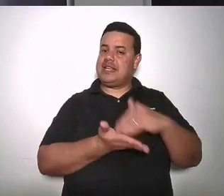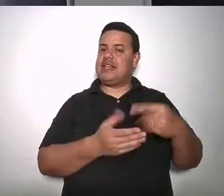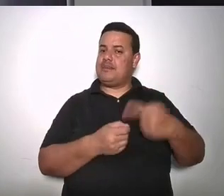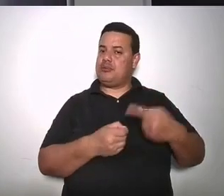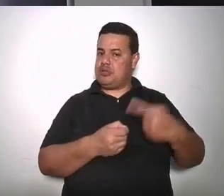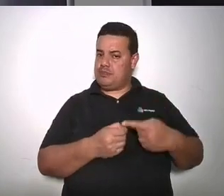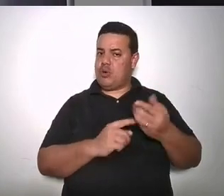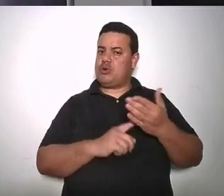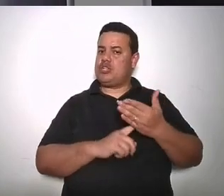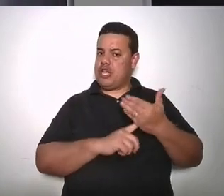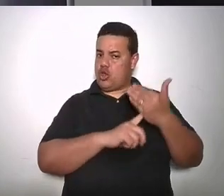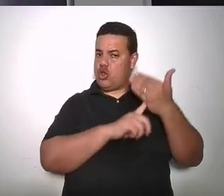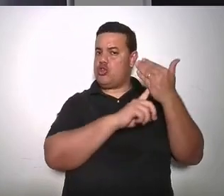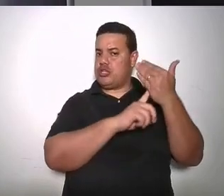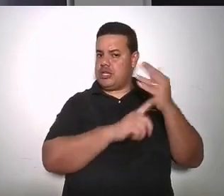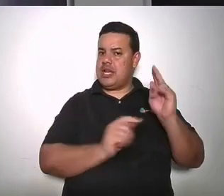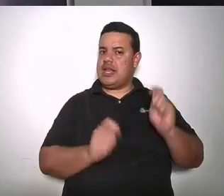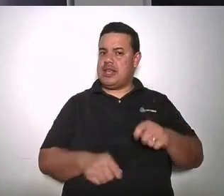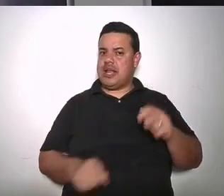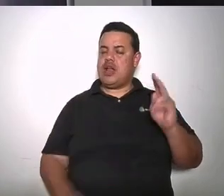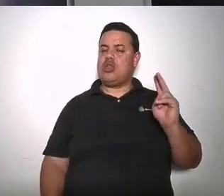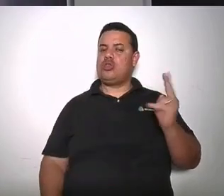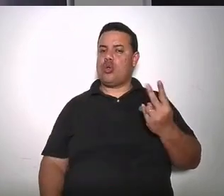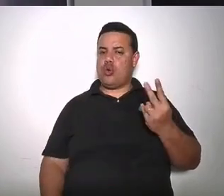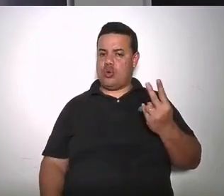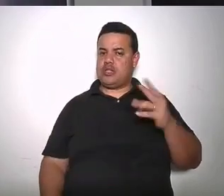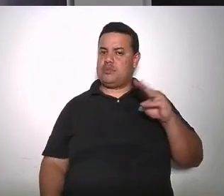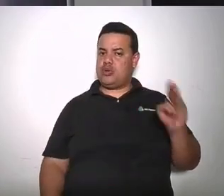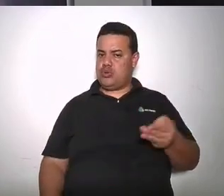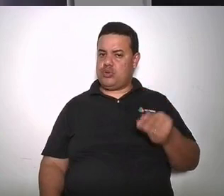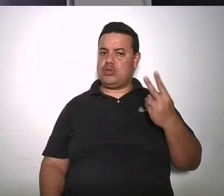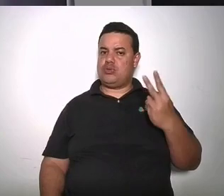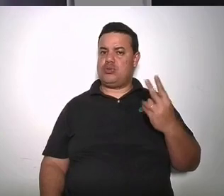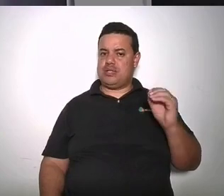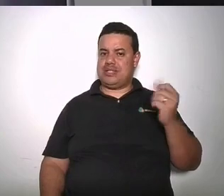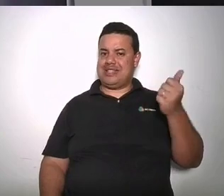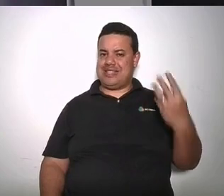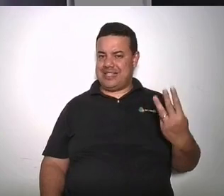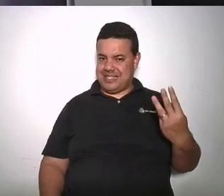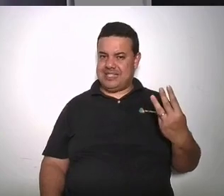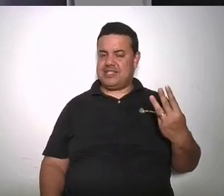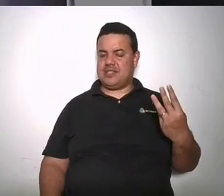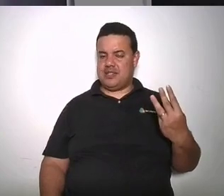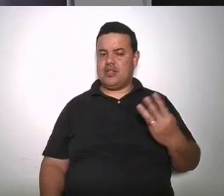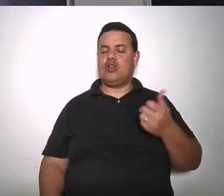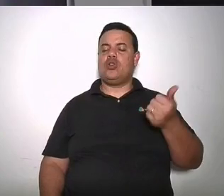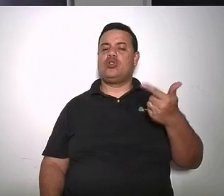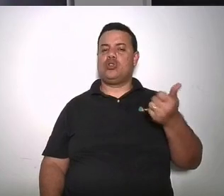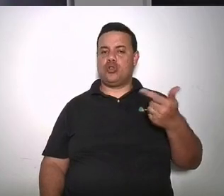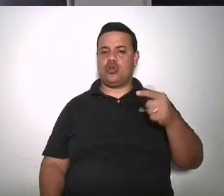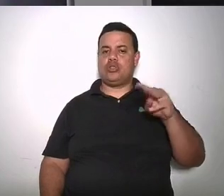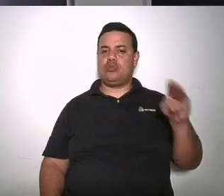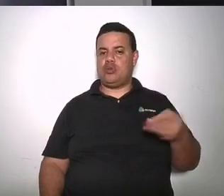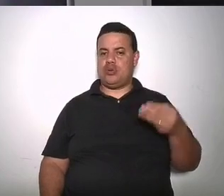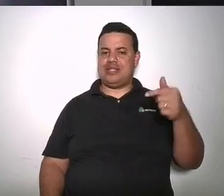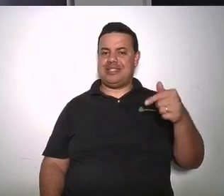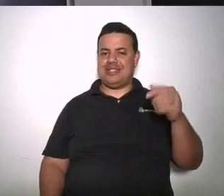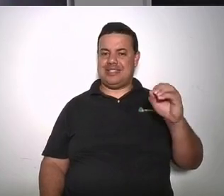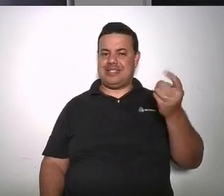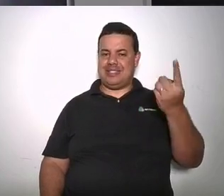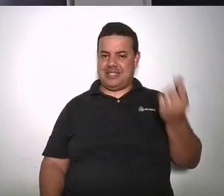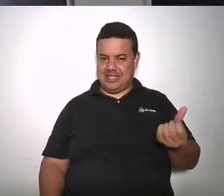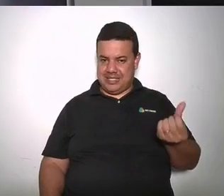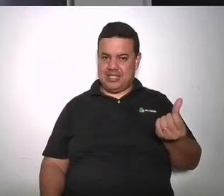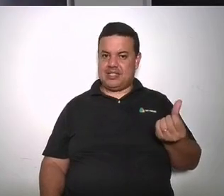da Sistema de Informação, 2.213.000, Secretaria Municipal de Planejamento, 12.716.000, Secretaria Municipal